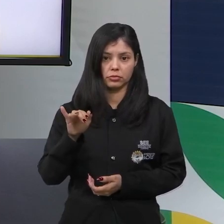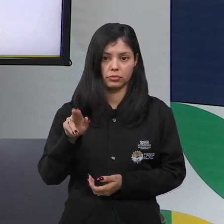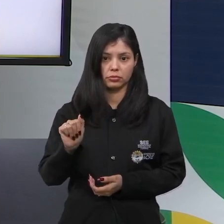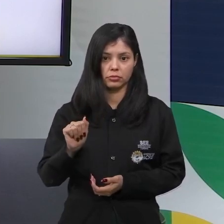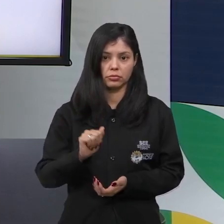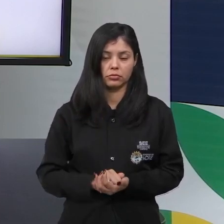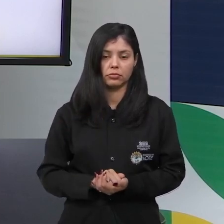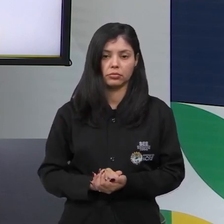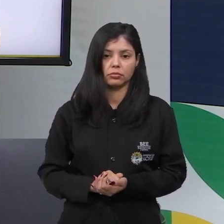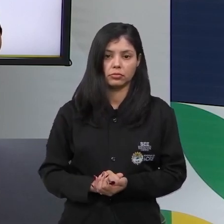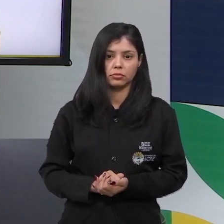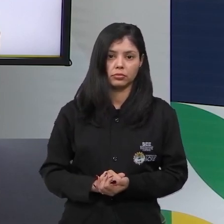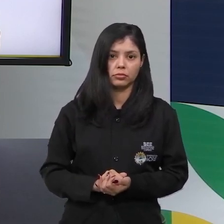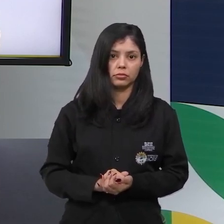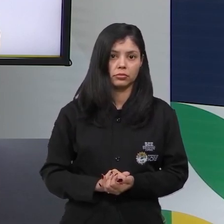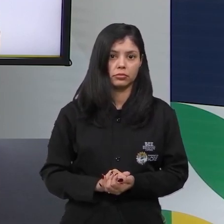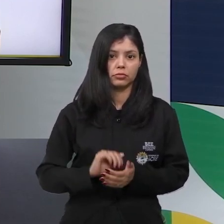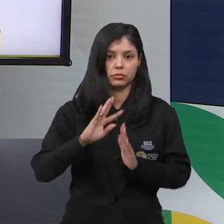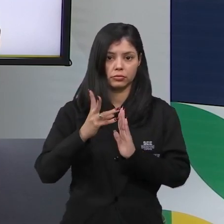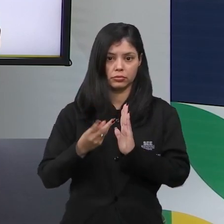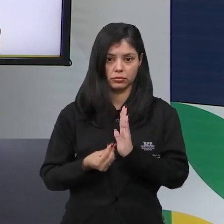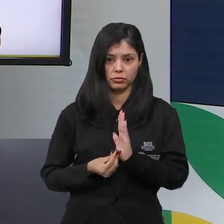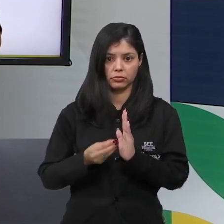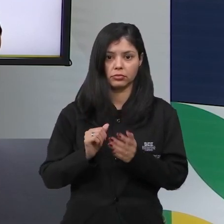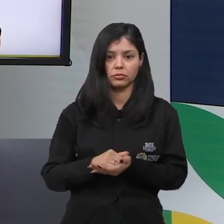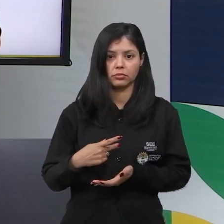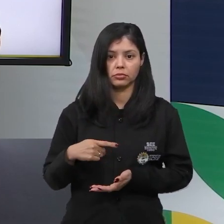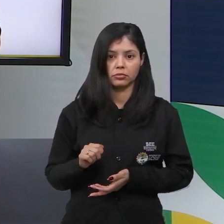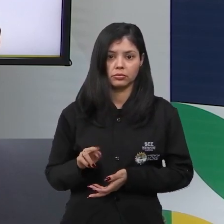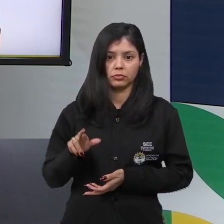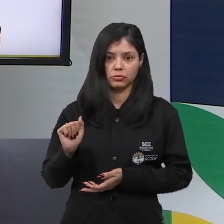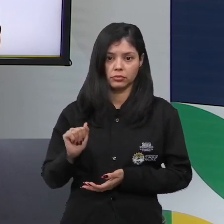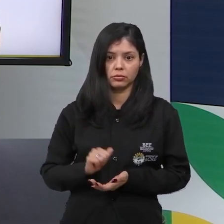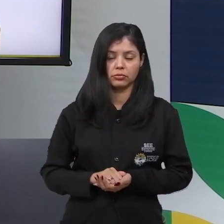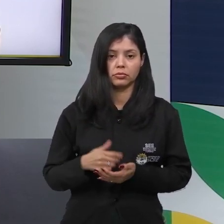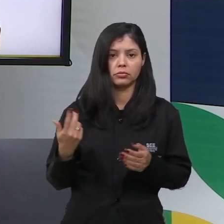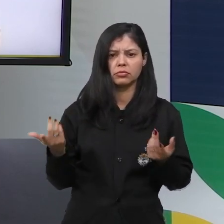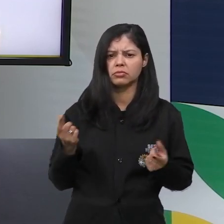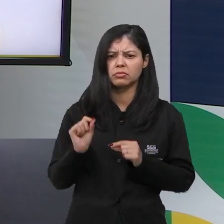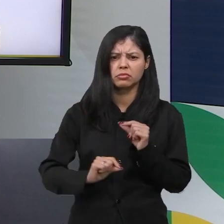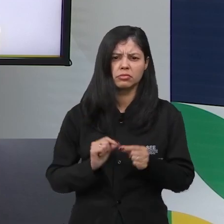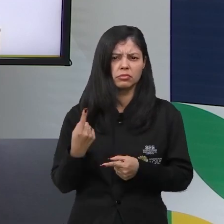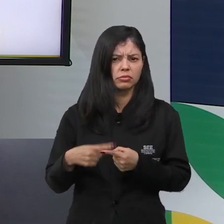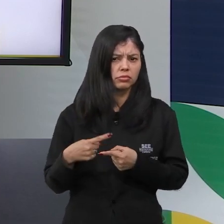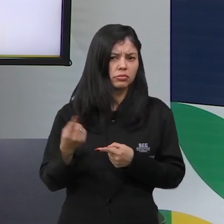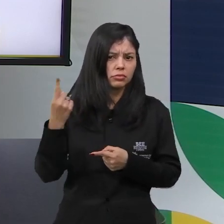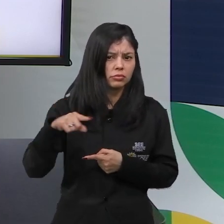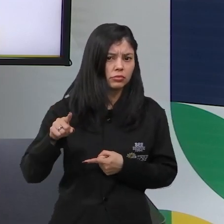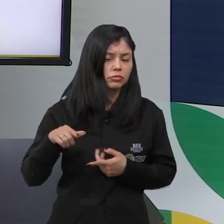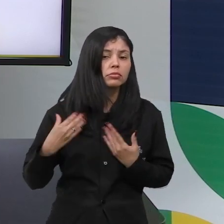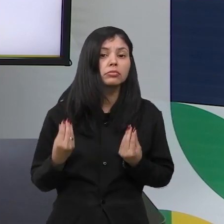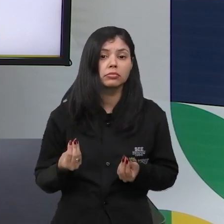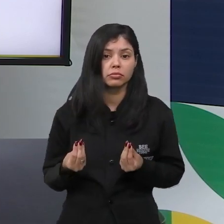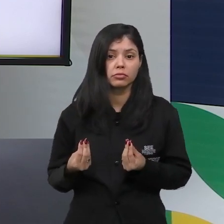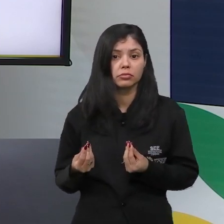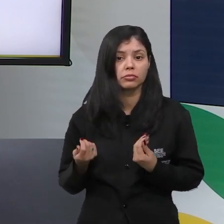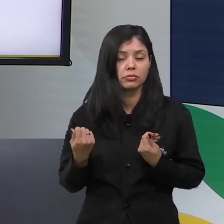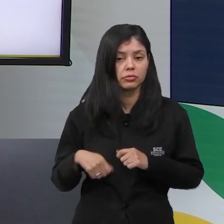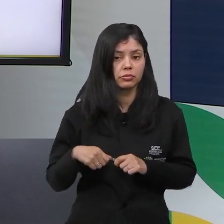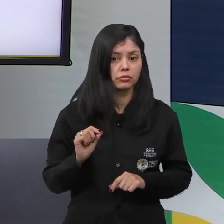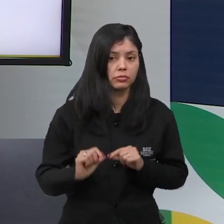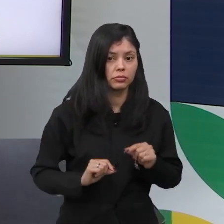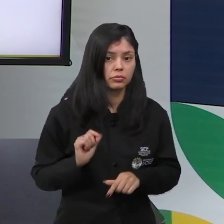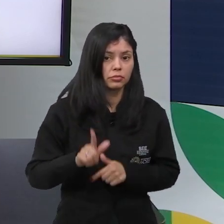ali perto de Amazonas, Pará. E aí você, mas o quê? Por que eu vou para a Guiana? Para eu ir para a